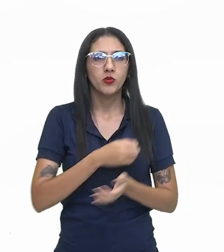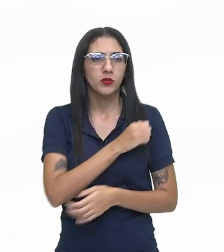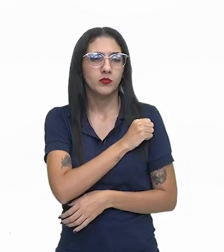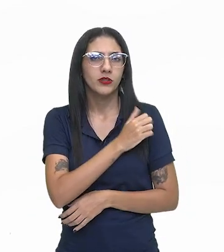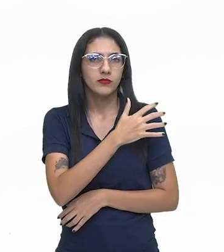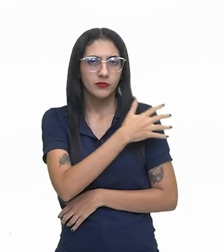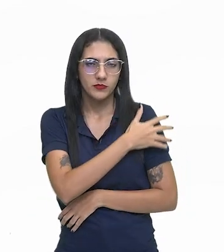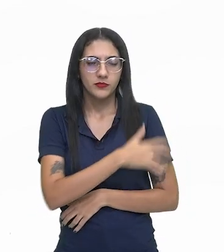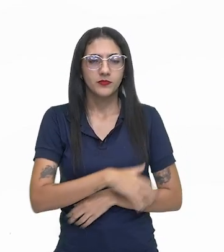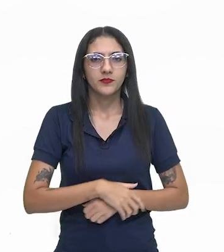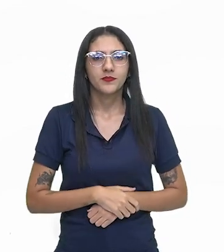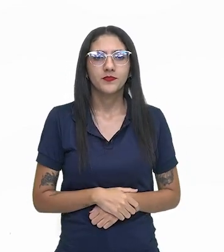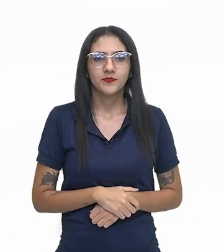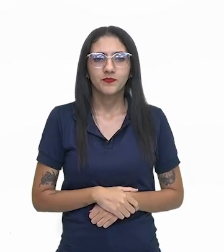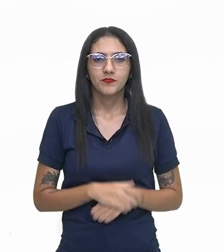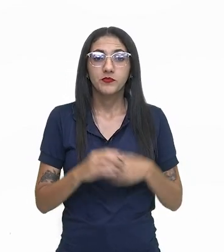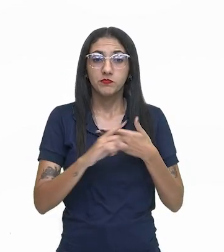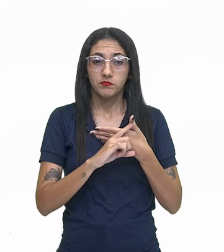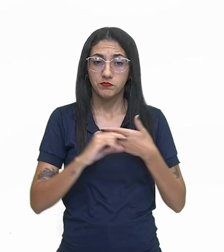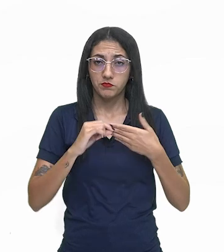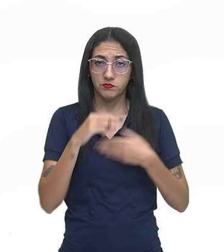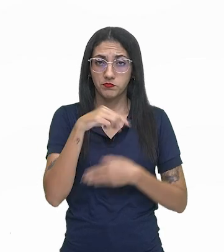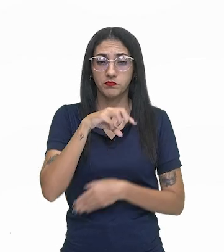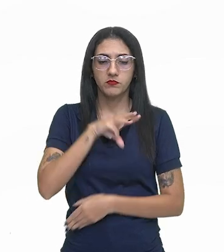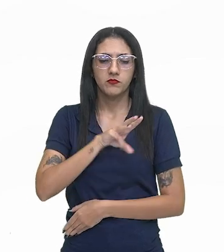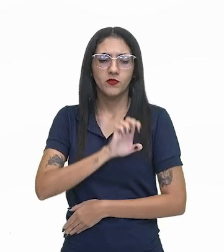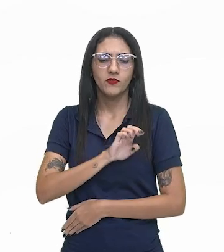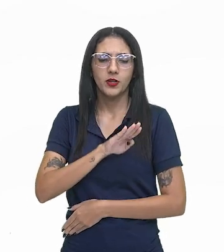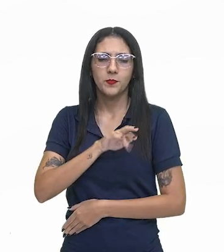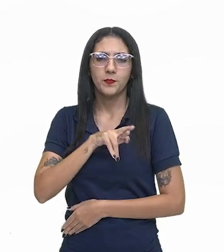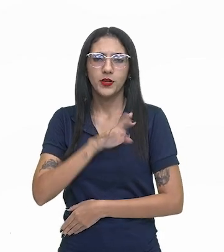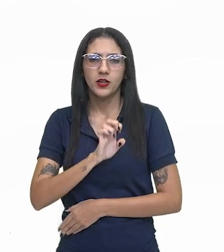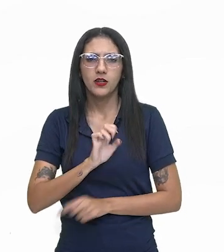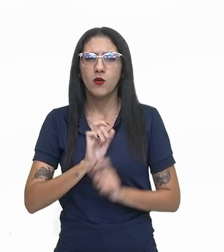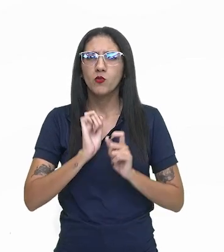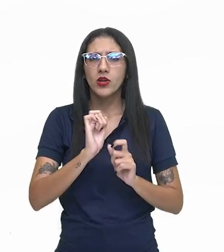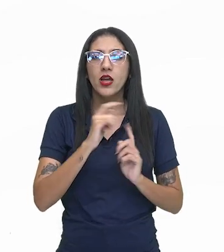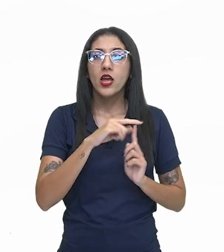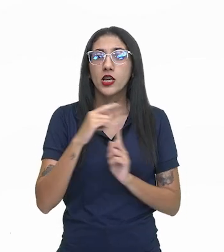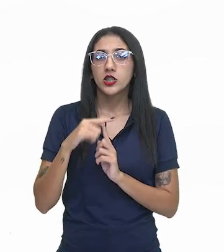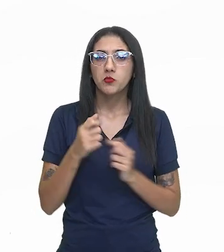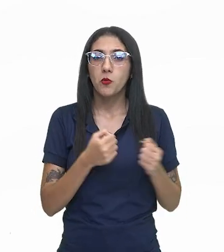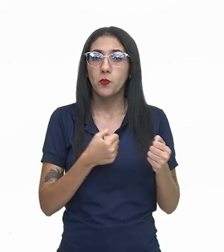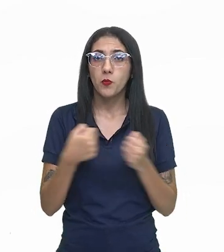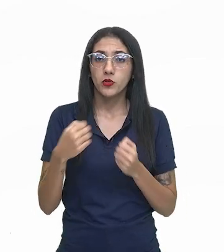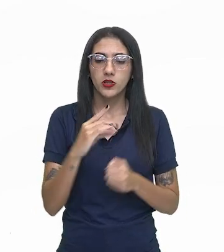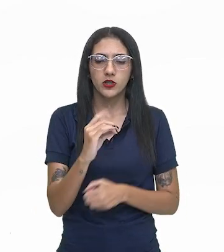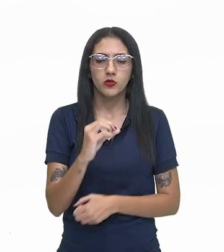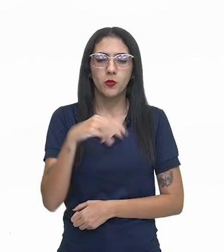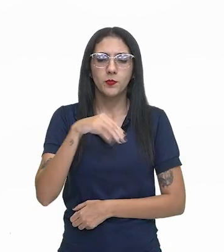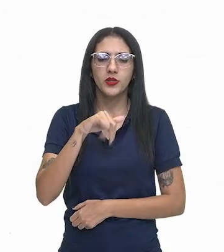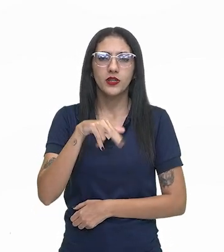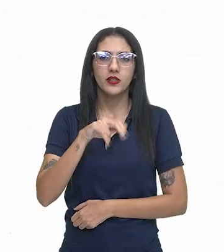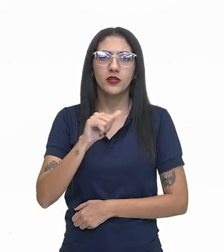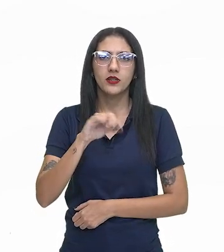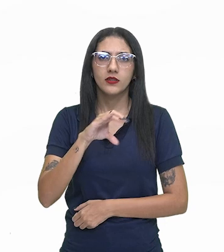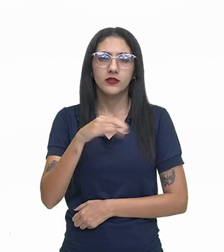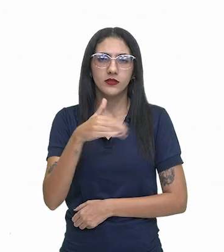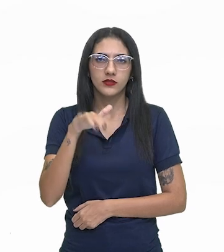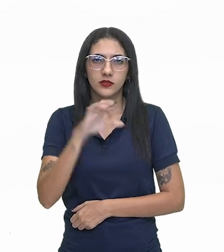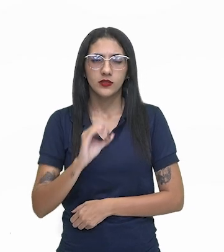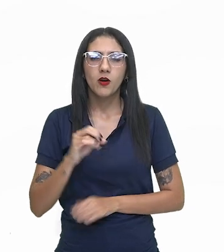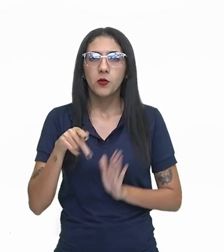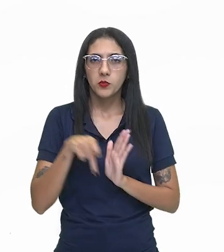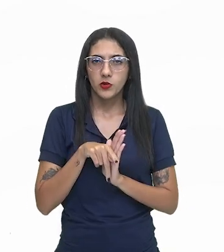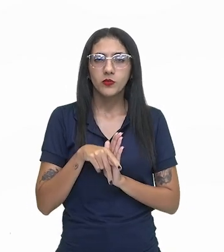né? Max Weber chama o exercício legítimo do poder de dominação. E é isso que nós vamos tratar agora, das questões de